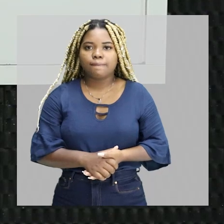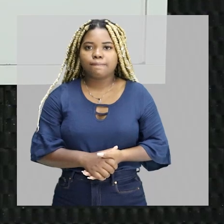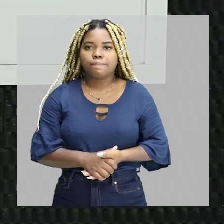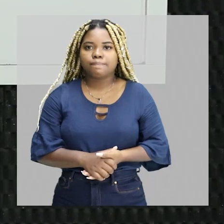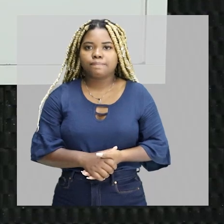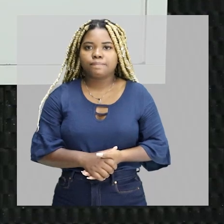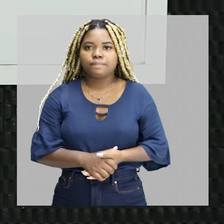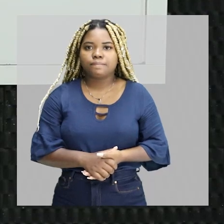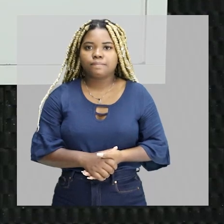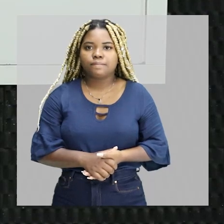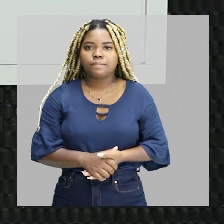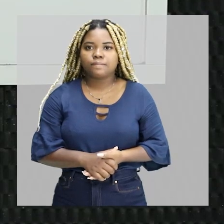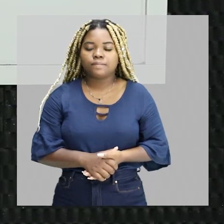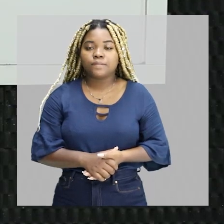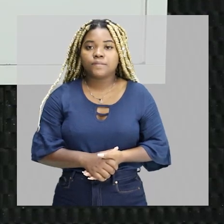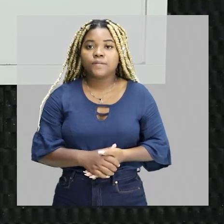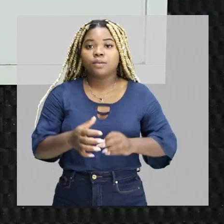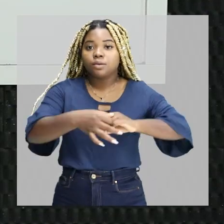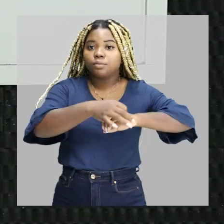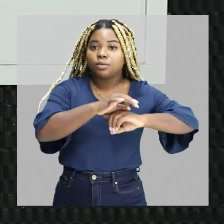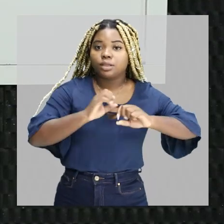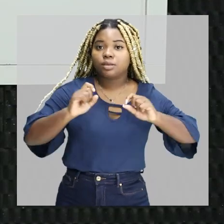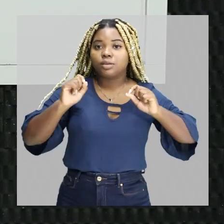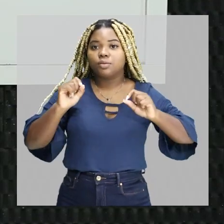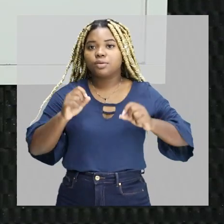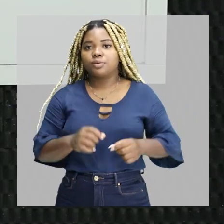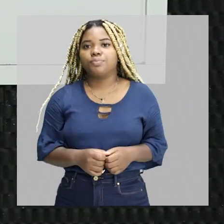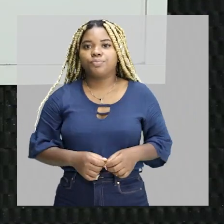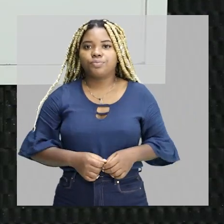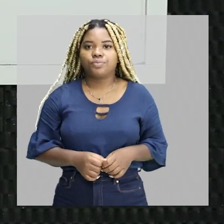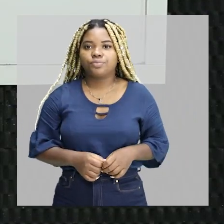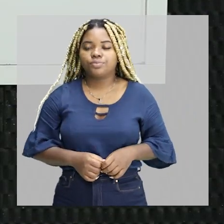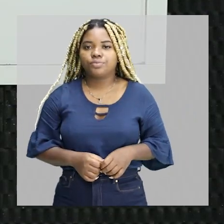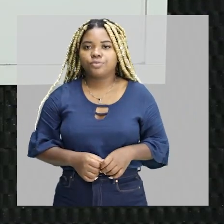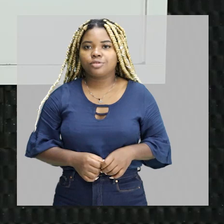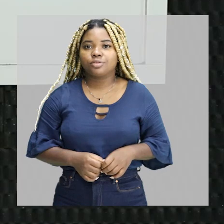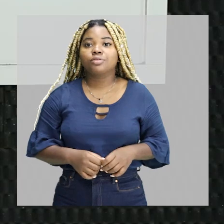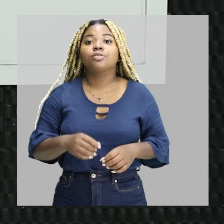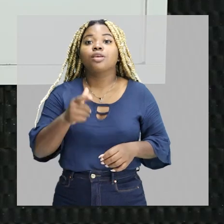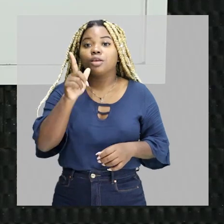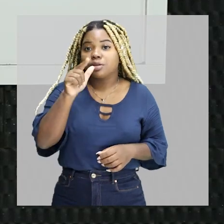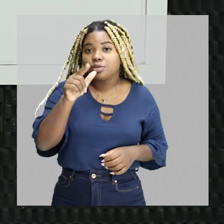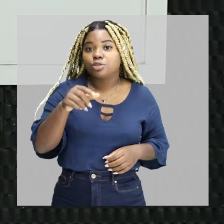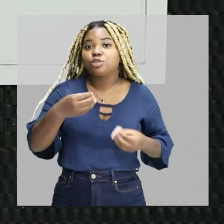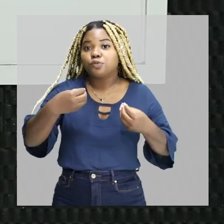Certo? Essas moléculas são moléculas de um líquido, né?